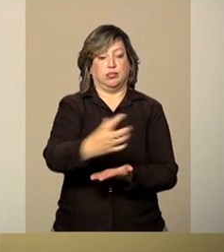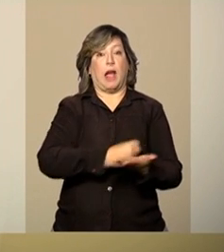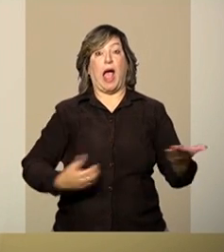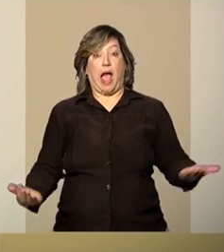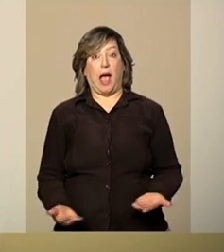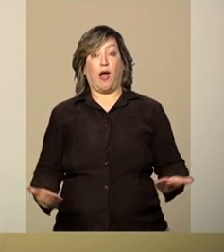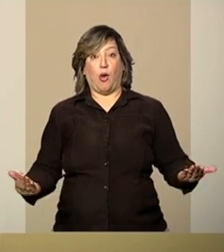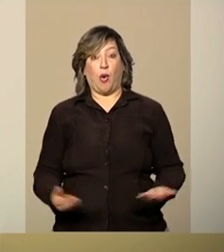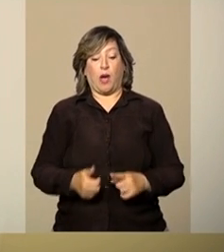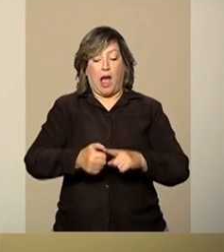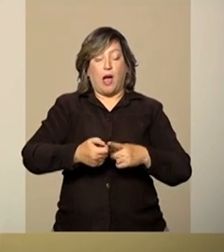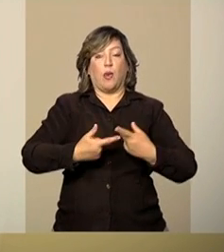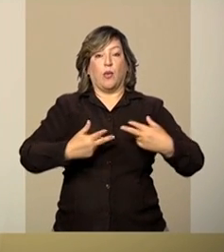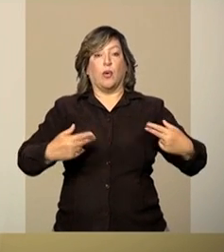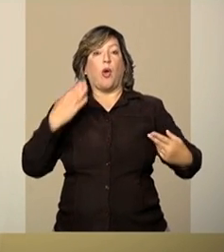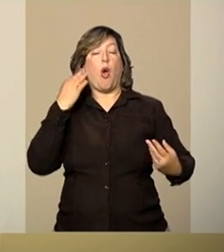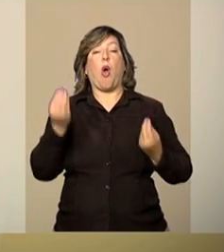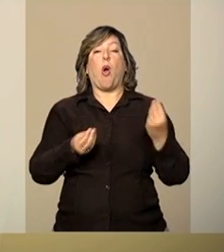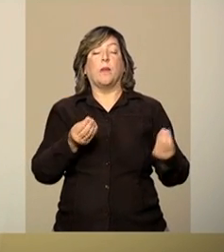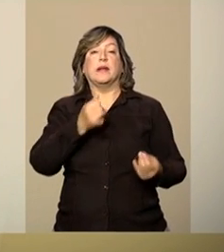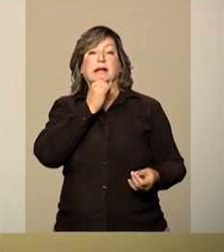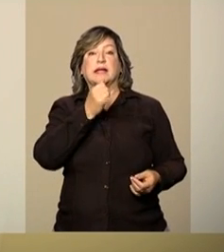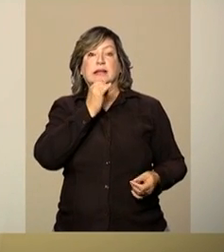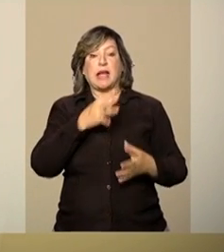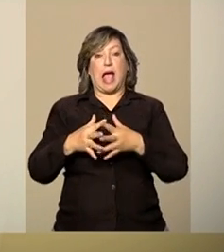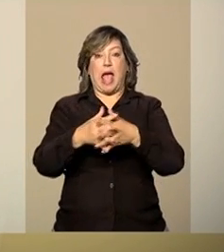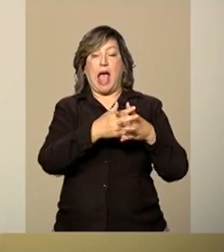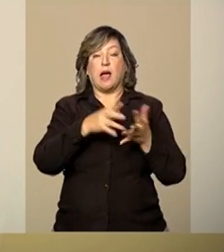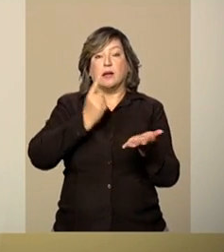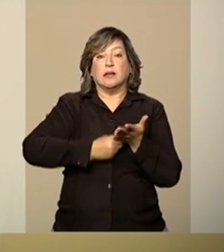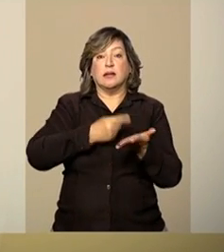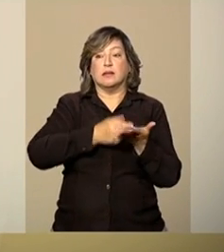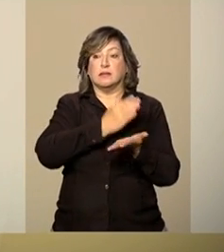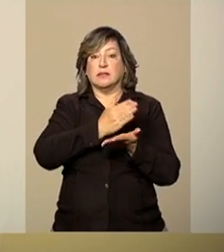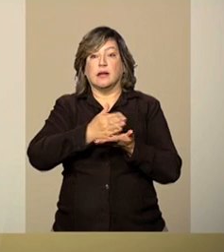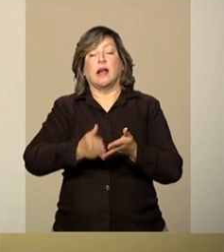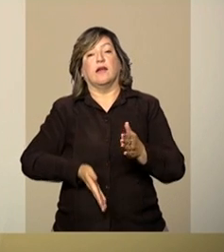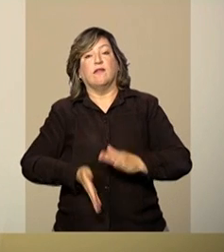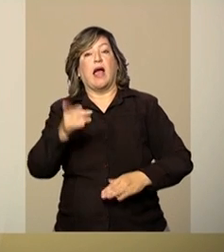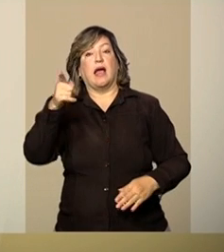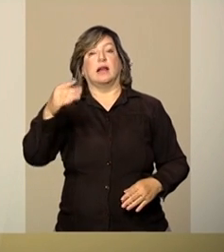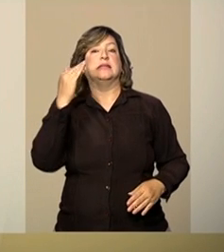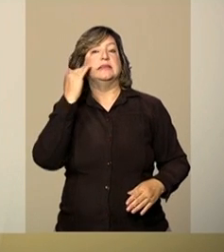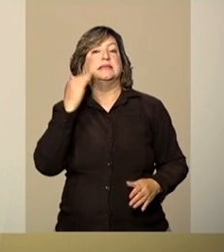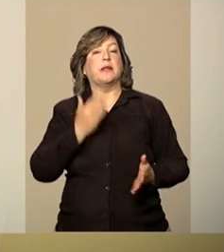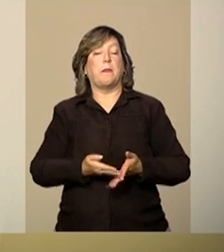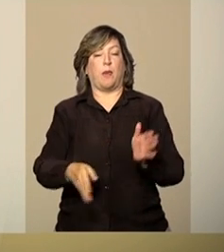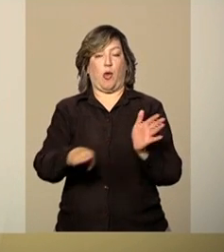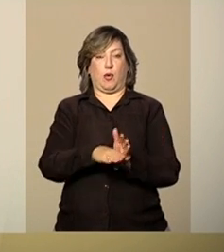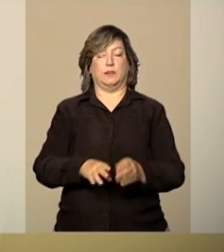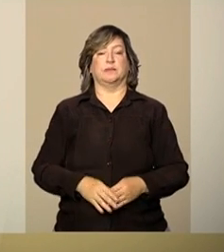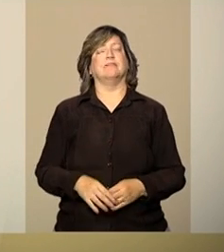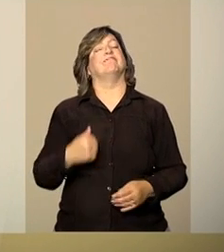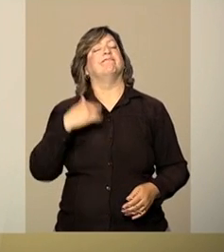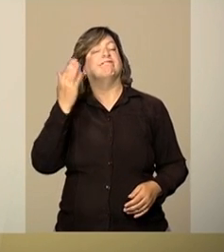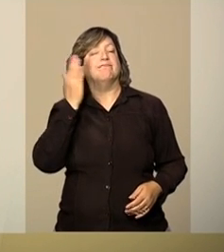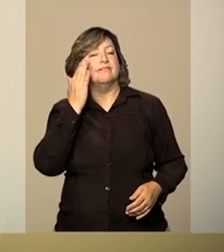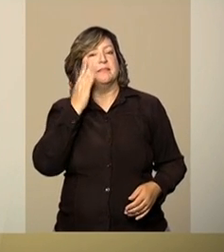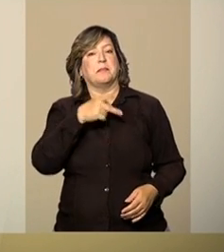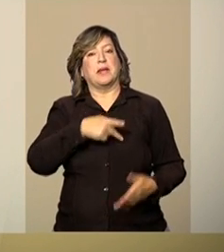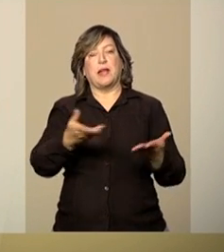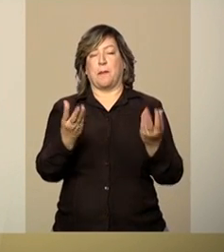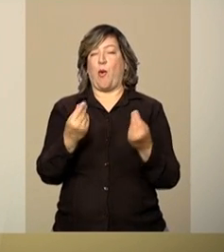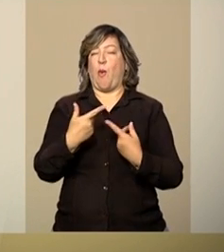agora Como por exemplo o agendamento dos caminhões com destino ao porto de Santos Presidente eu sei que a gente ainda tem muita coisa para